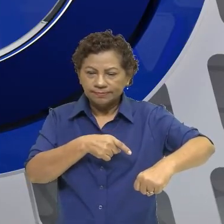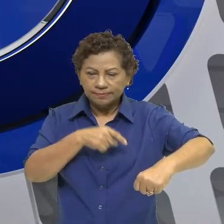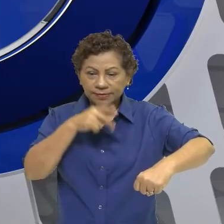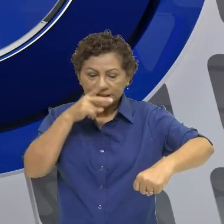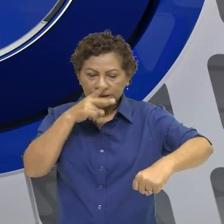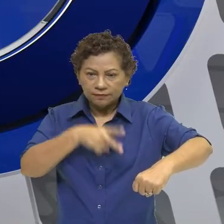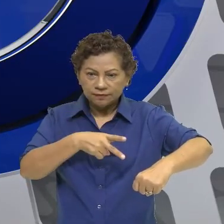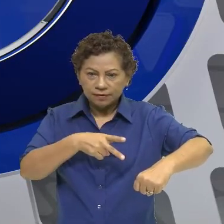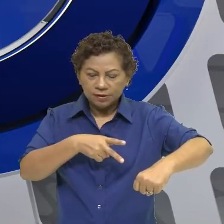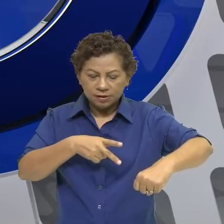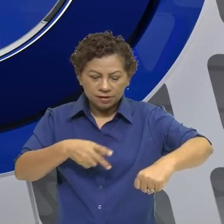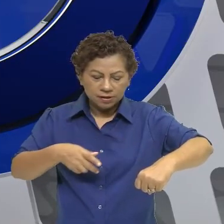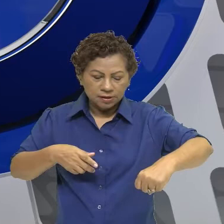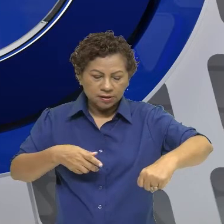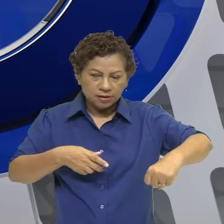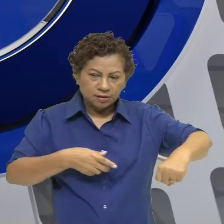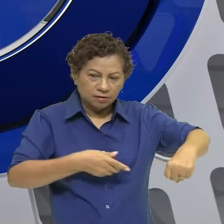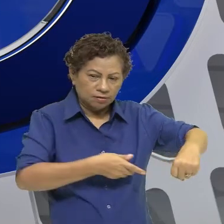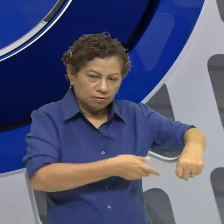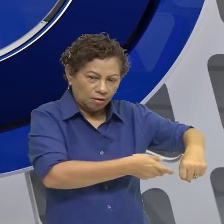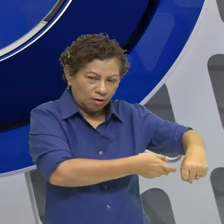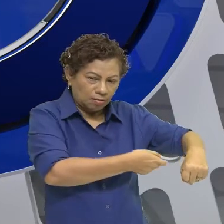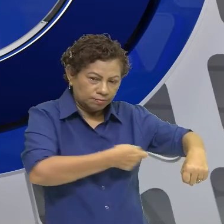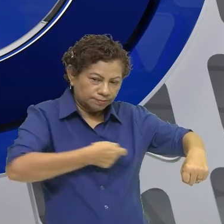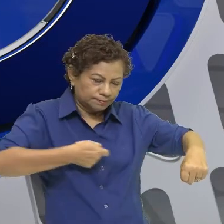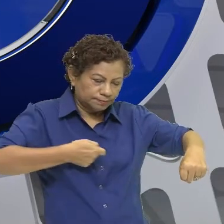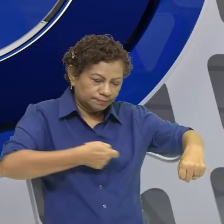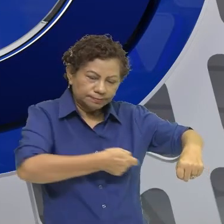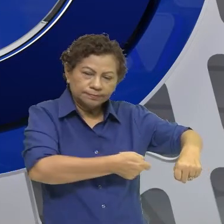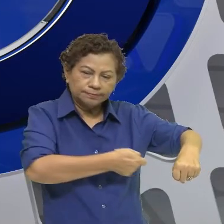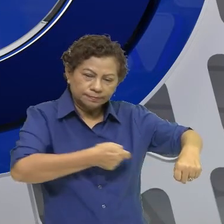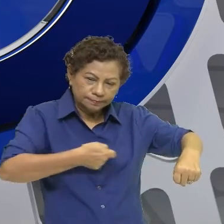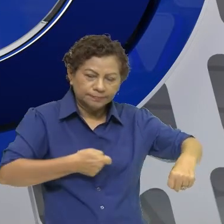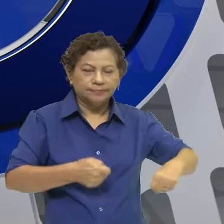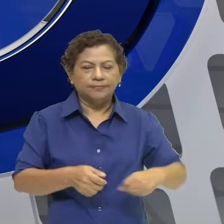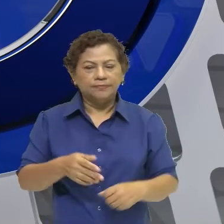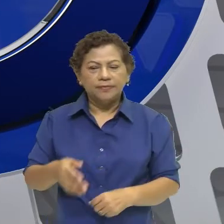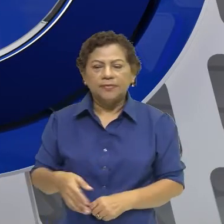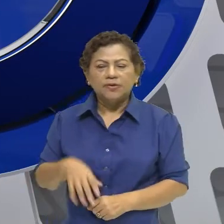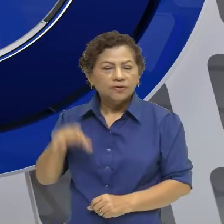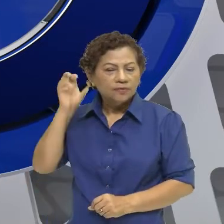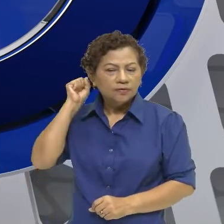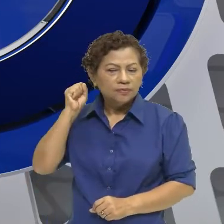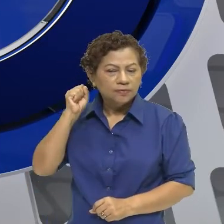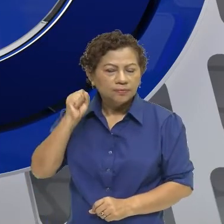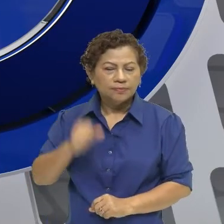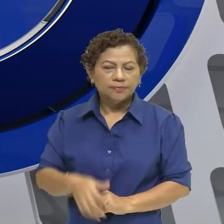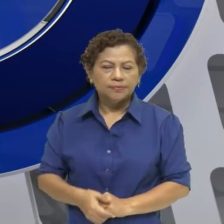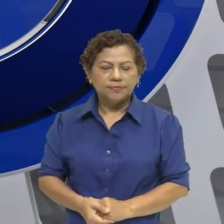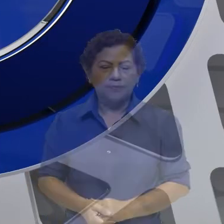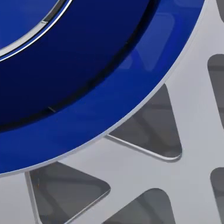segurando o instrumento por dentro, vai determinar a diferença no som. Vamos escutar o som da cuíca.